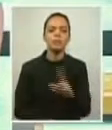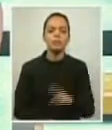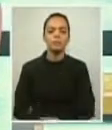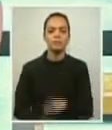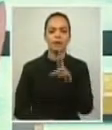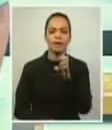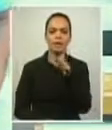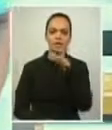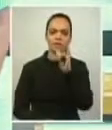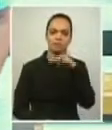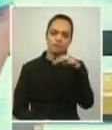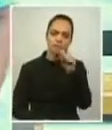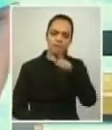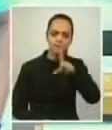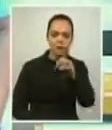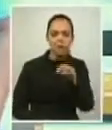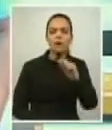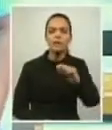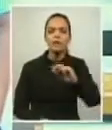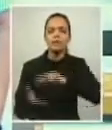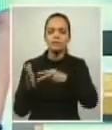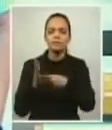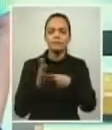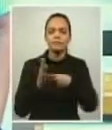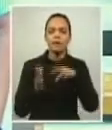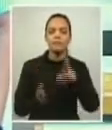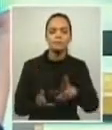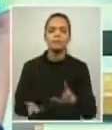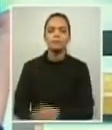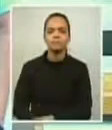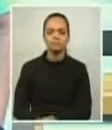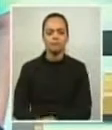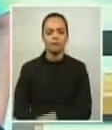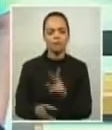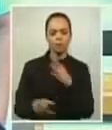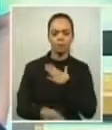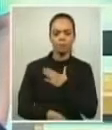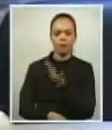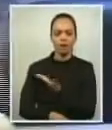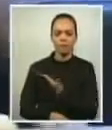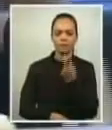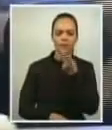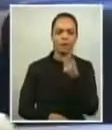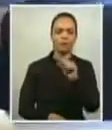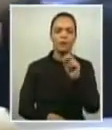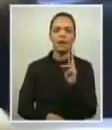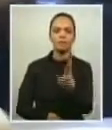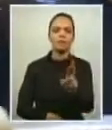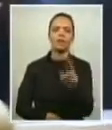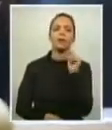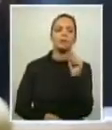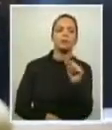Reginaldo Reginaldo O que que você entende por representação assim como o colega mencionou representar